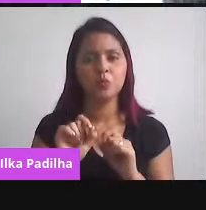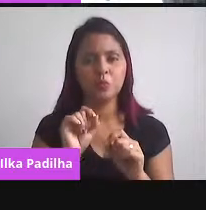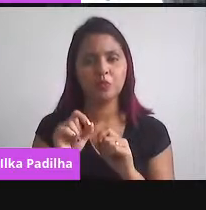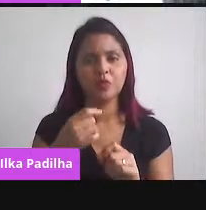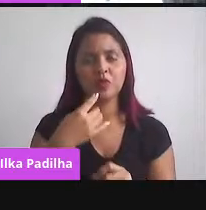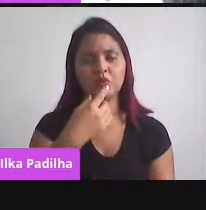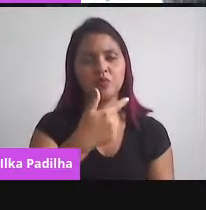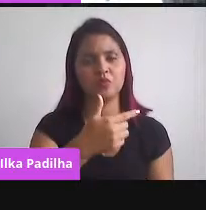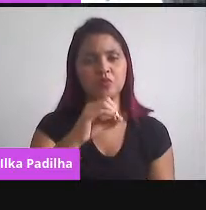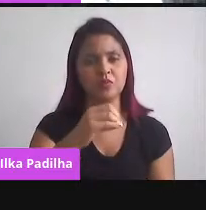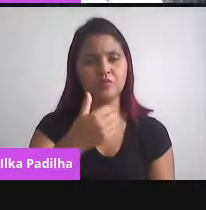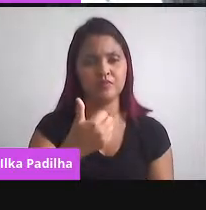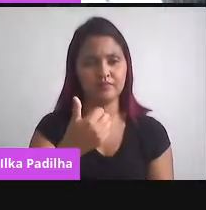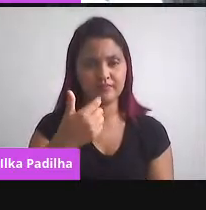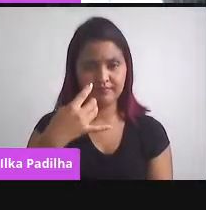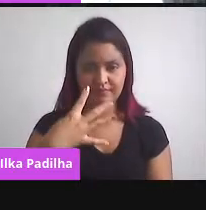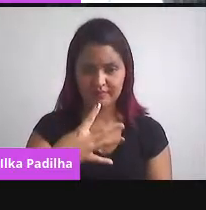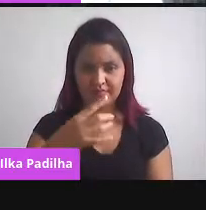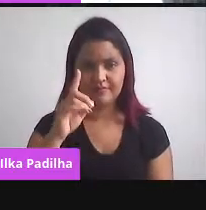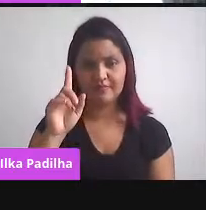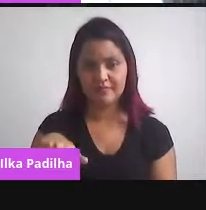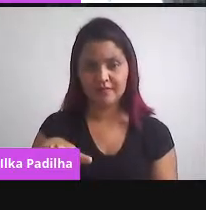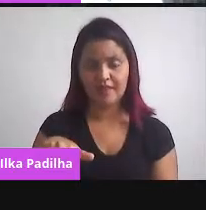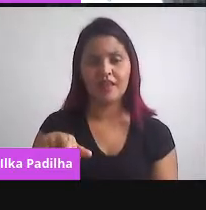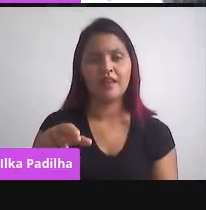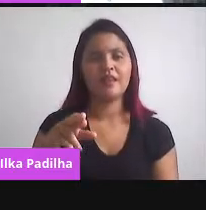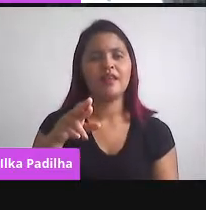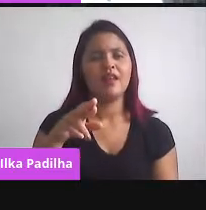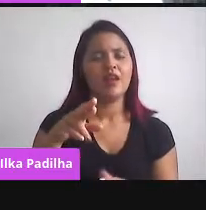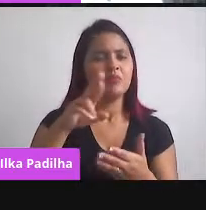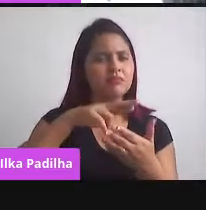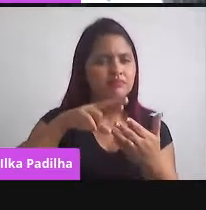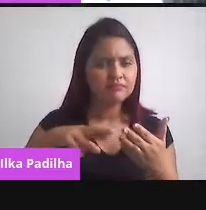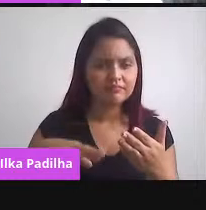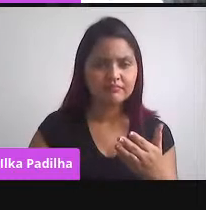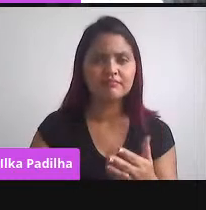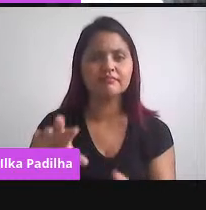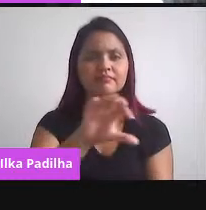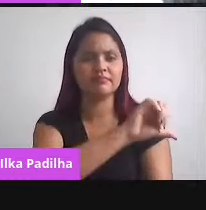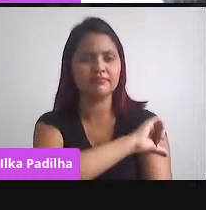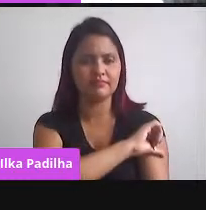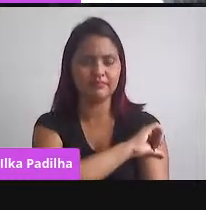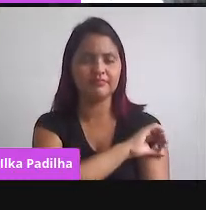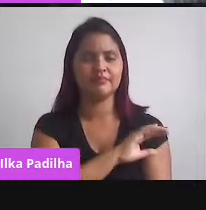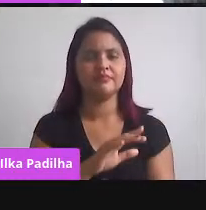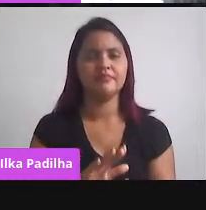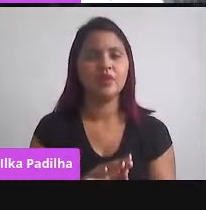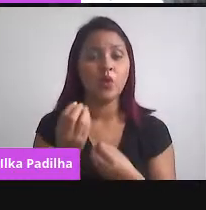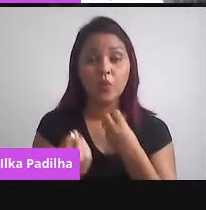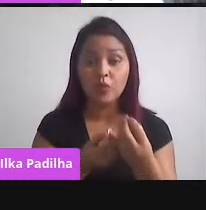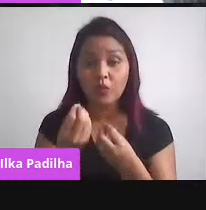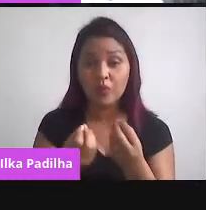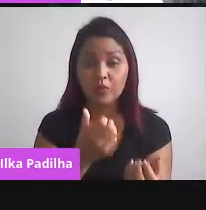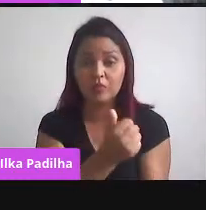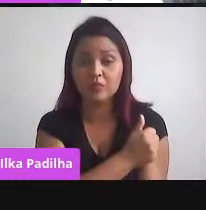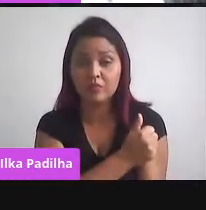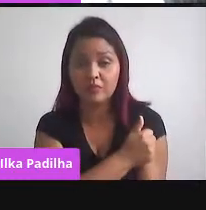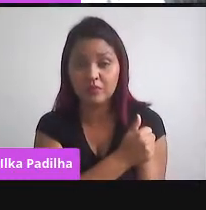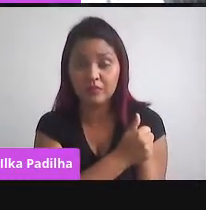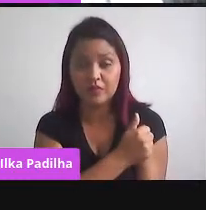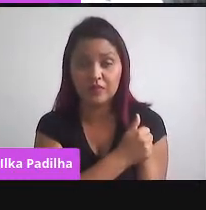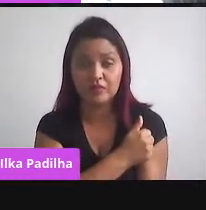2014, que é aquela avaliação de redação do nono ano do ensino fundamental, né? como os alunos que realizam o